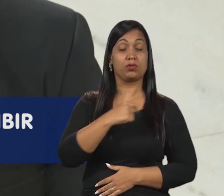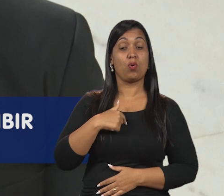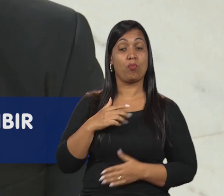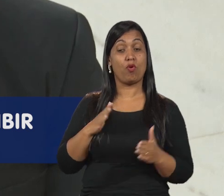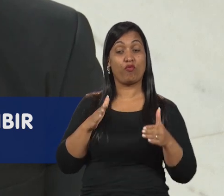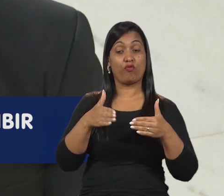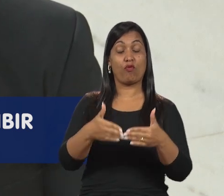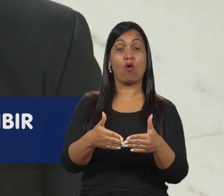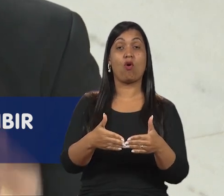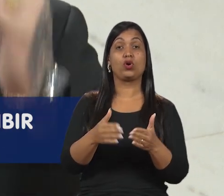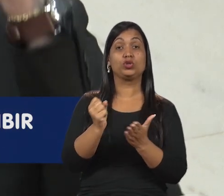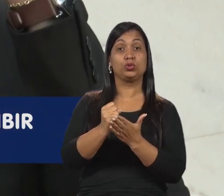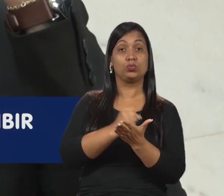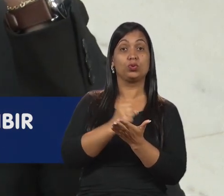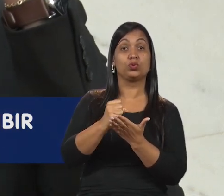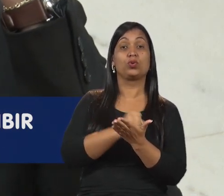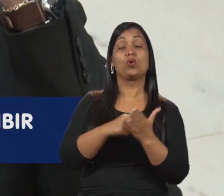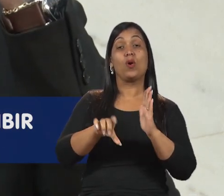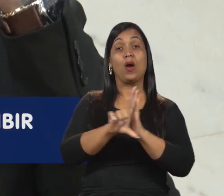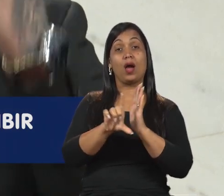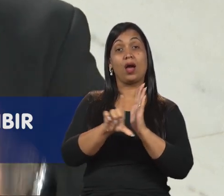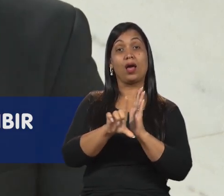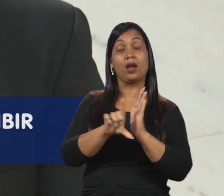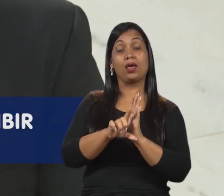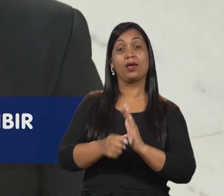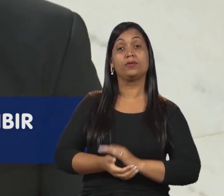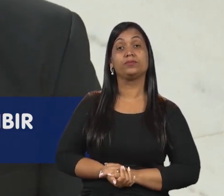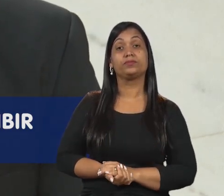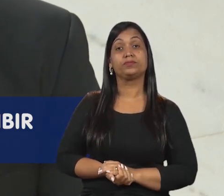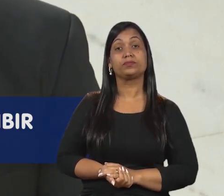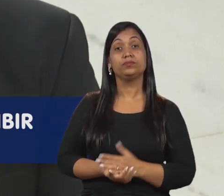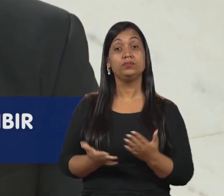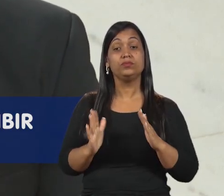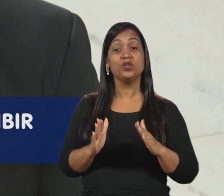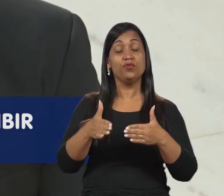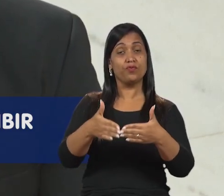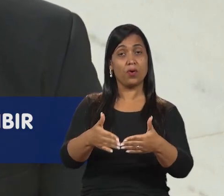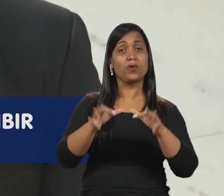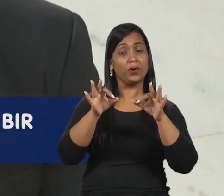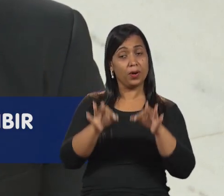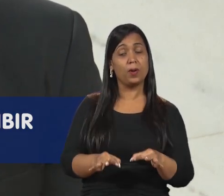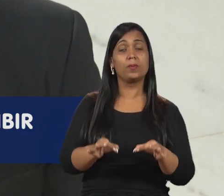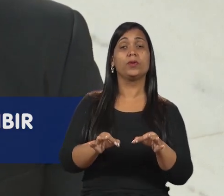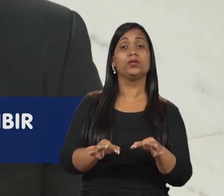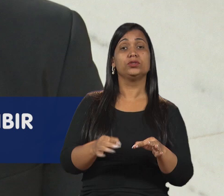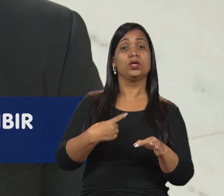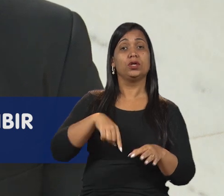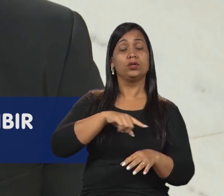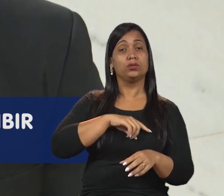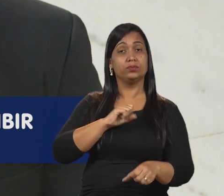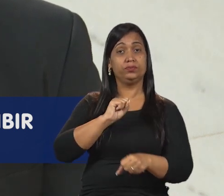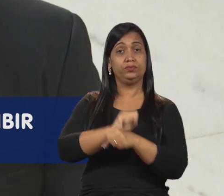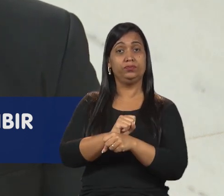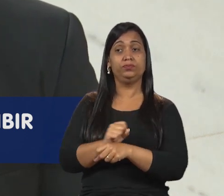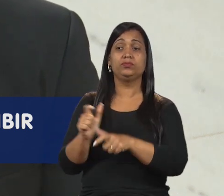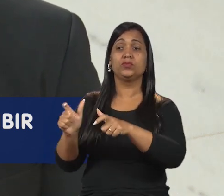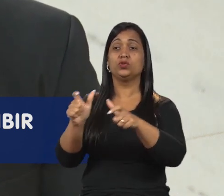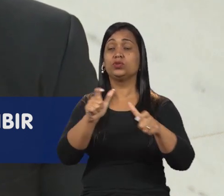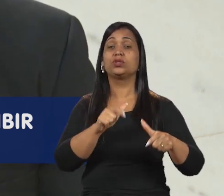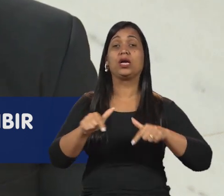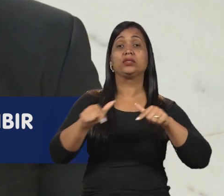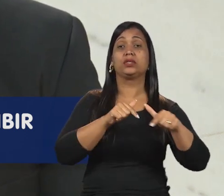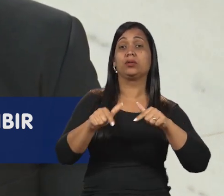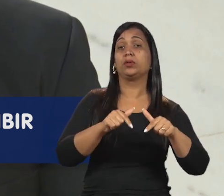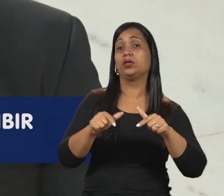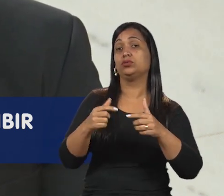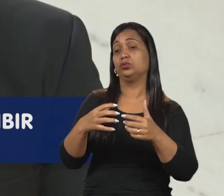foco, né, a gente protocolou a lei antirreceptador, e o foco realmente é a gente restringir os estabelecimentos que estão trabalhando de